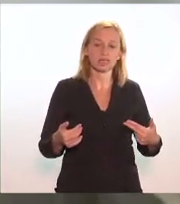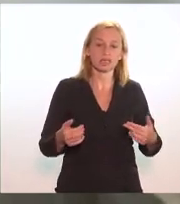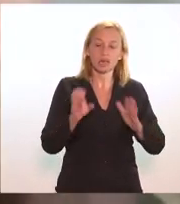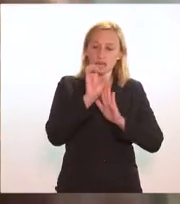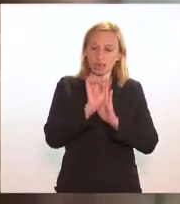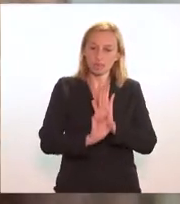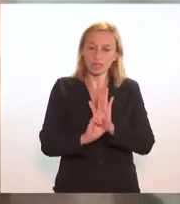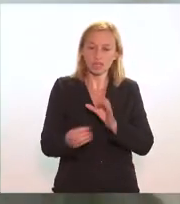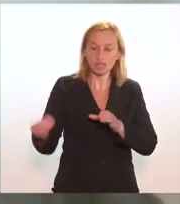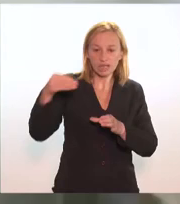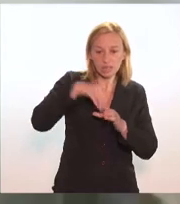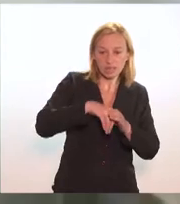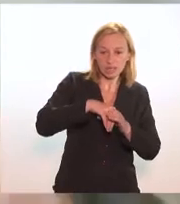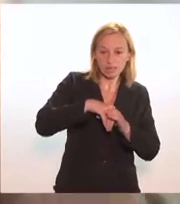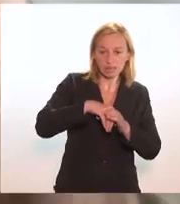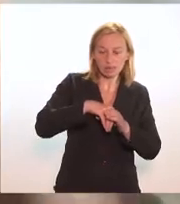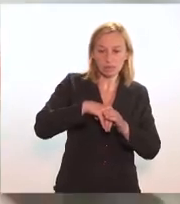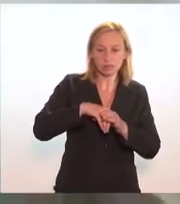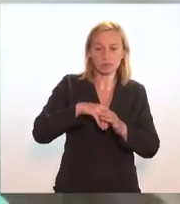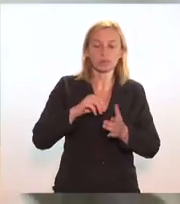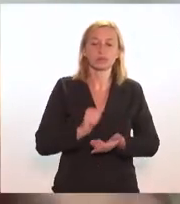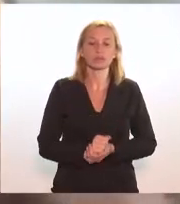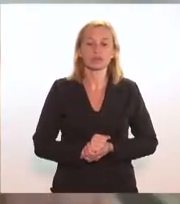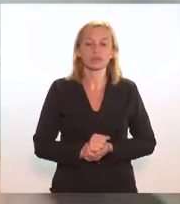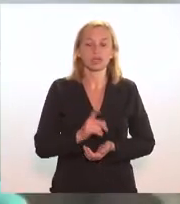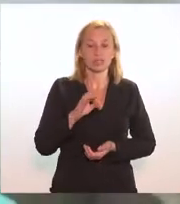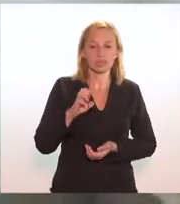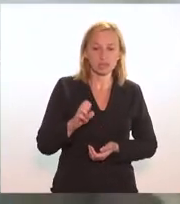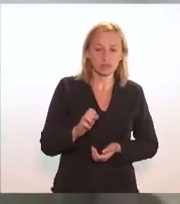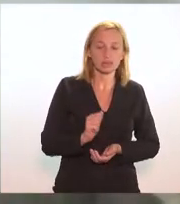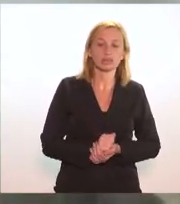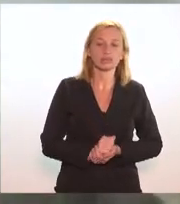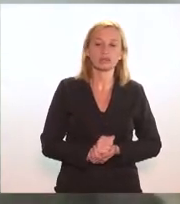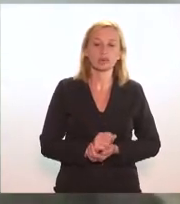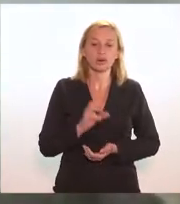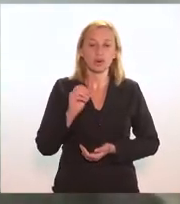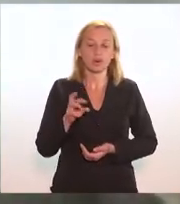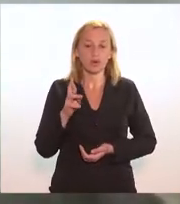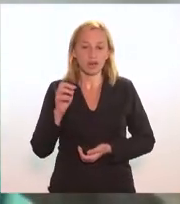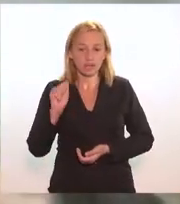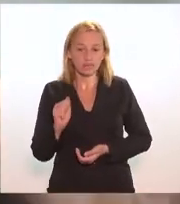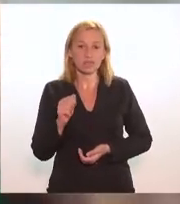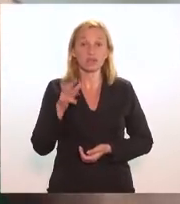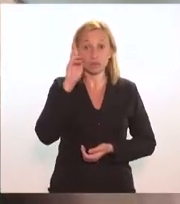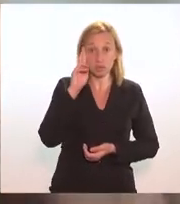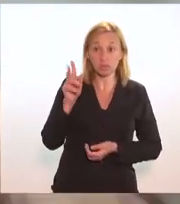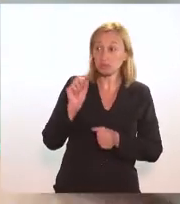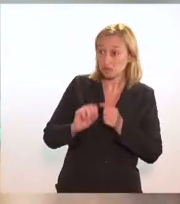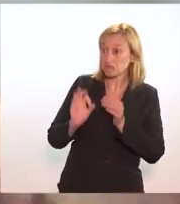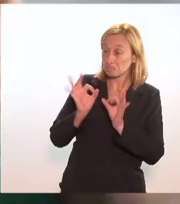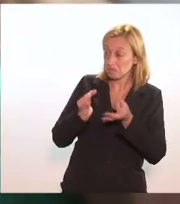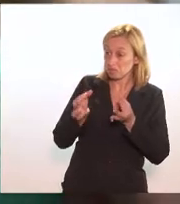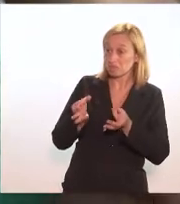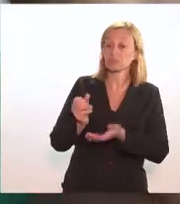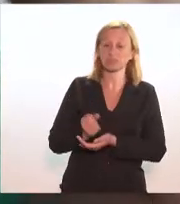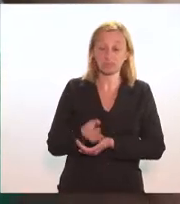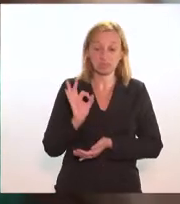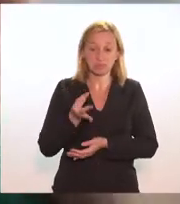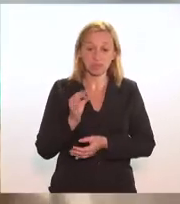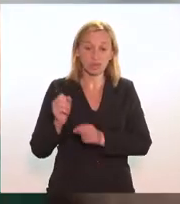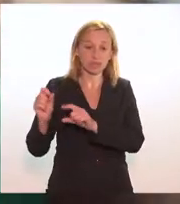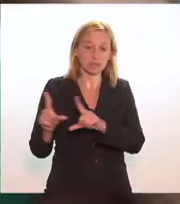dentro da preleção, aliás, muito bem orgânica, muito bem concatenada que o senhor fez, tanto para colete, quanto